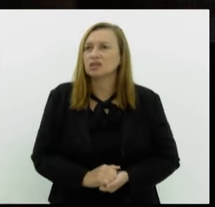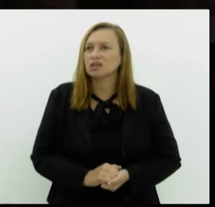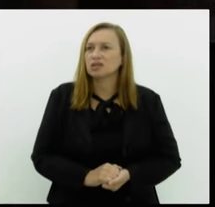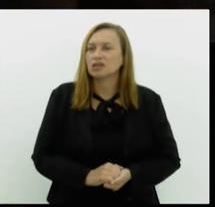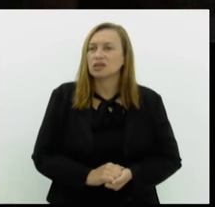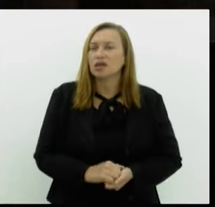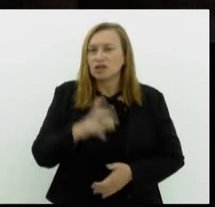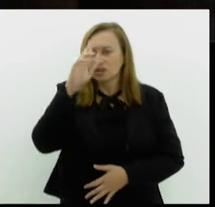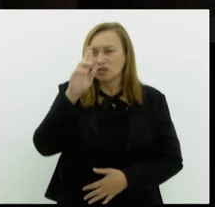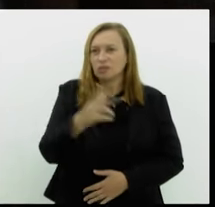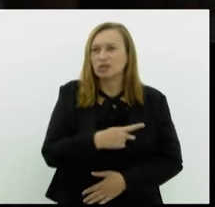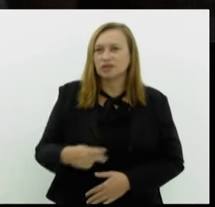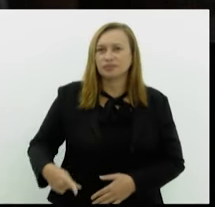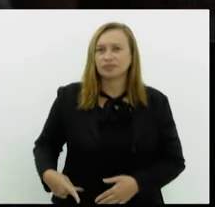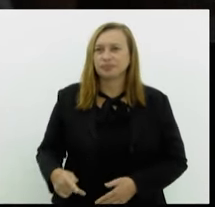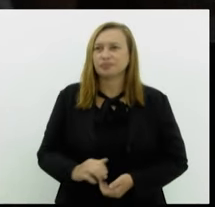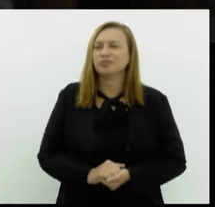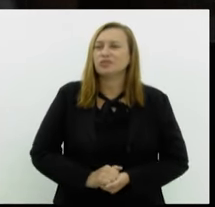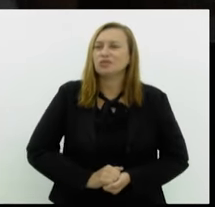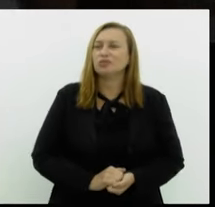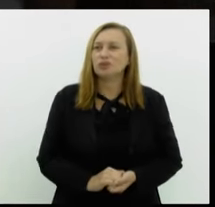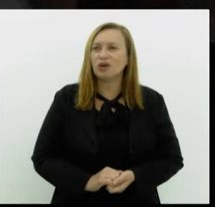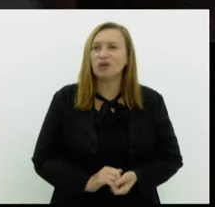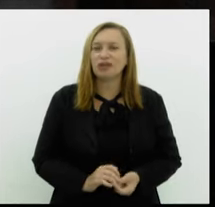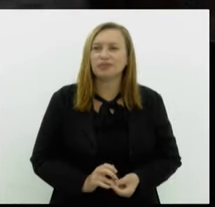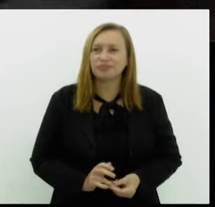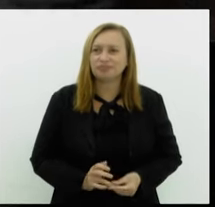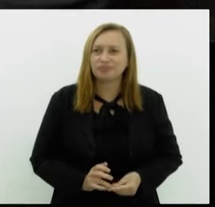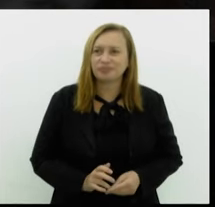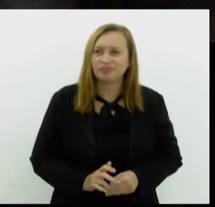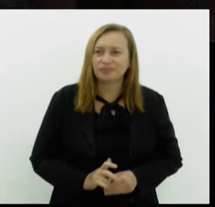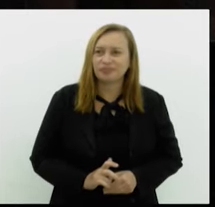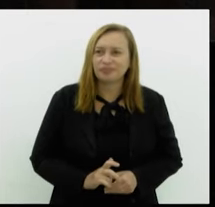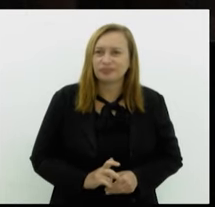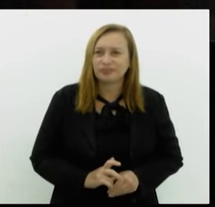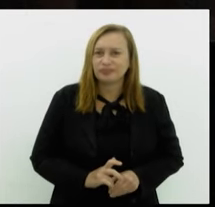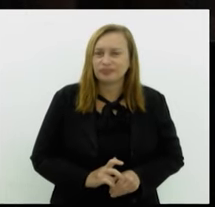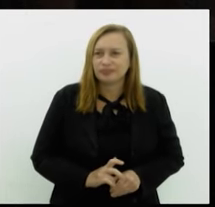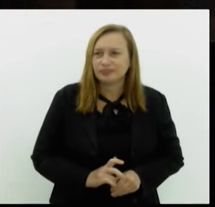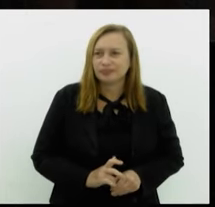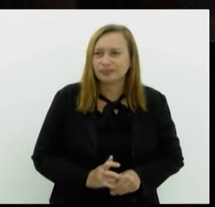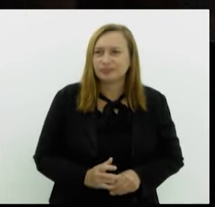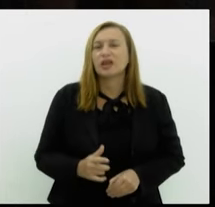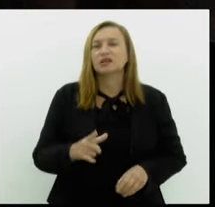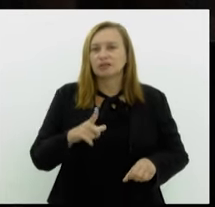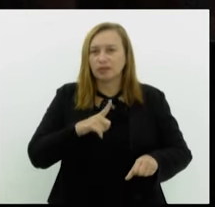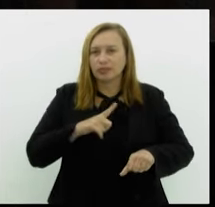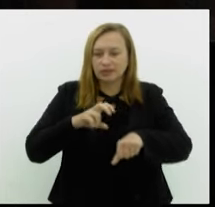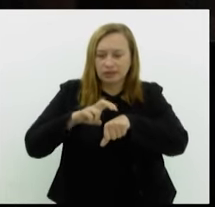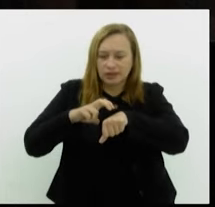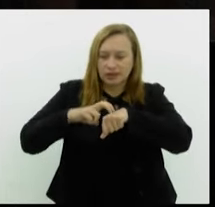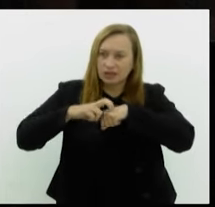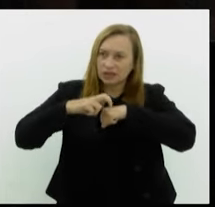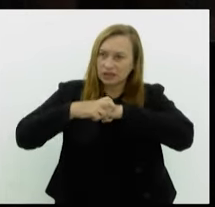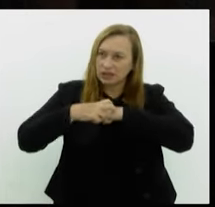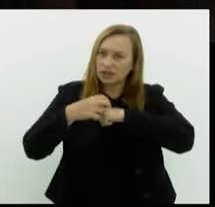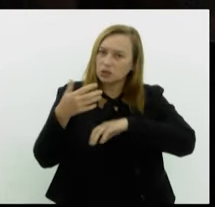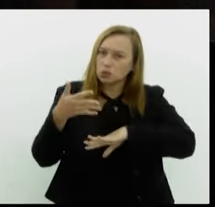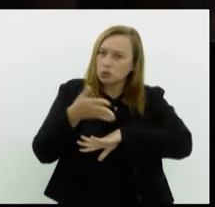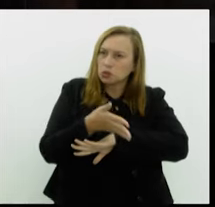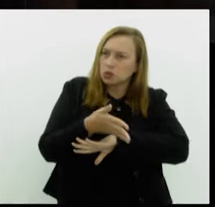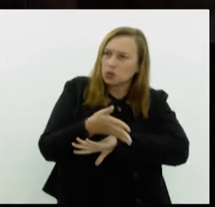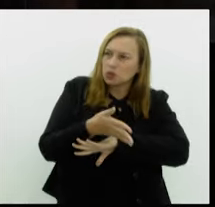senhor presidente, fechando mesmo, sobre a dengue, nós atingimos